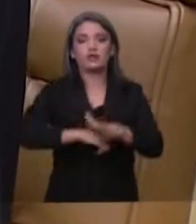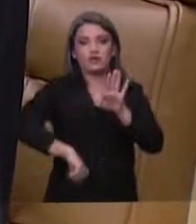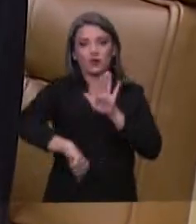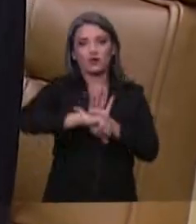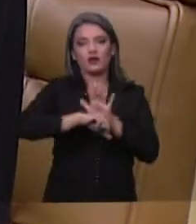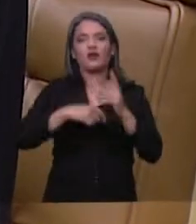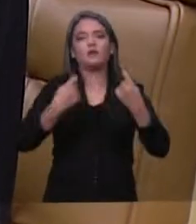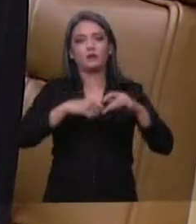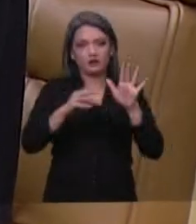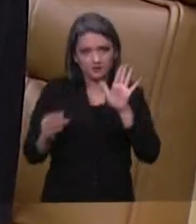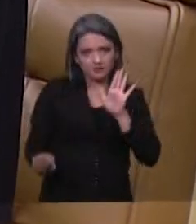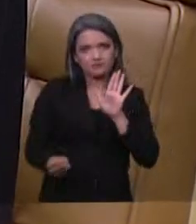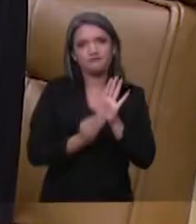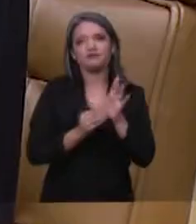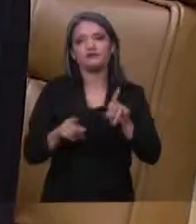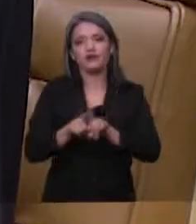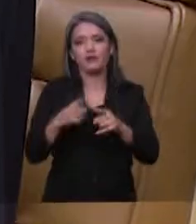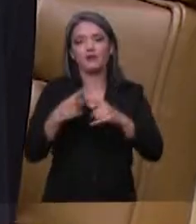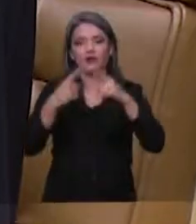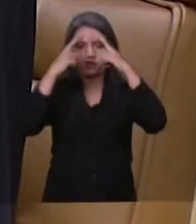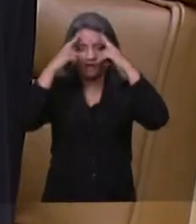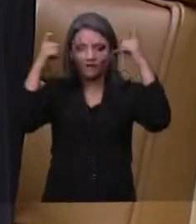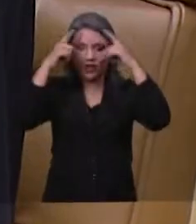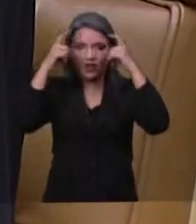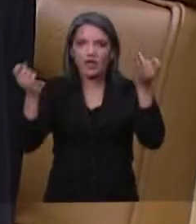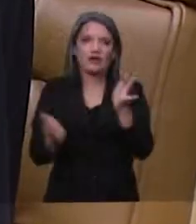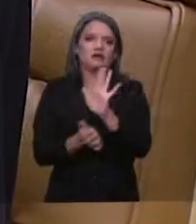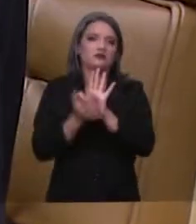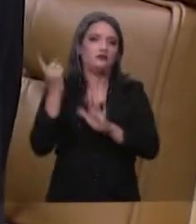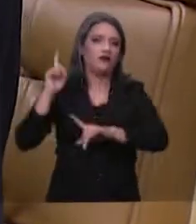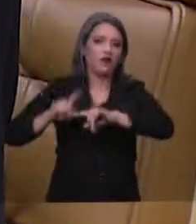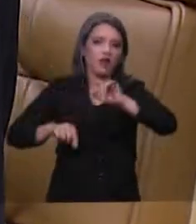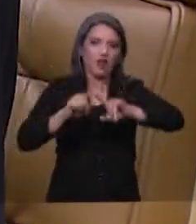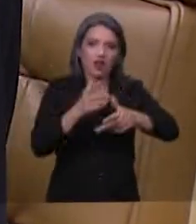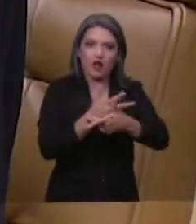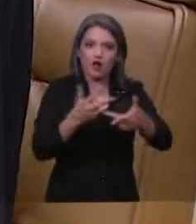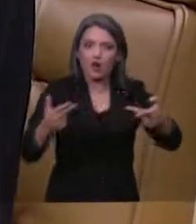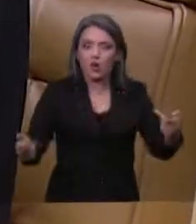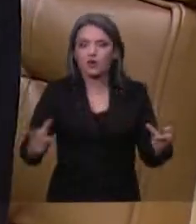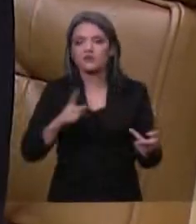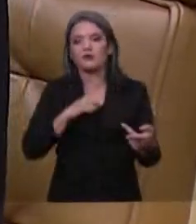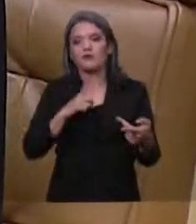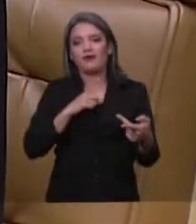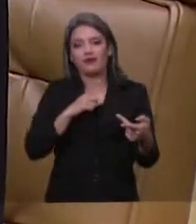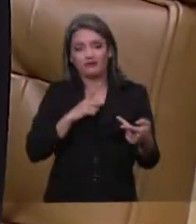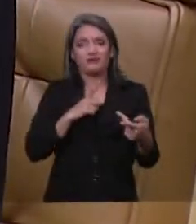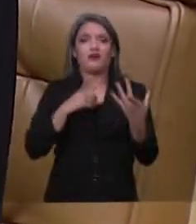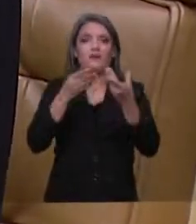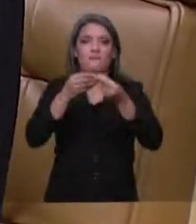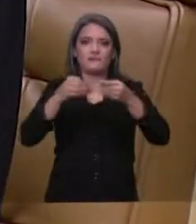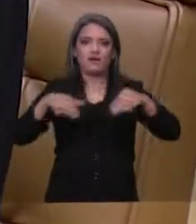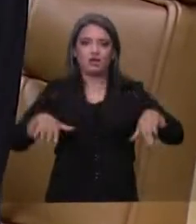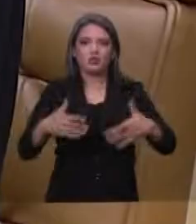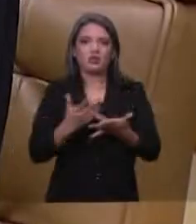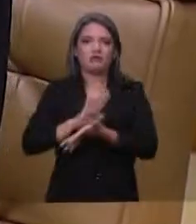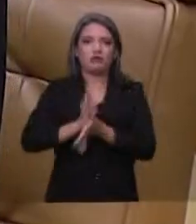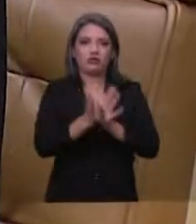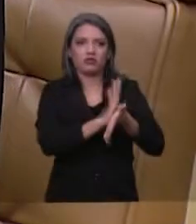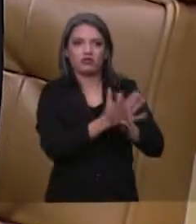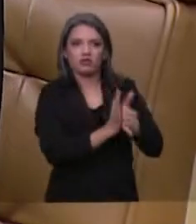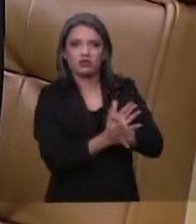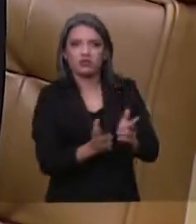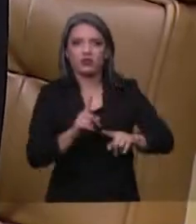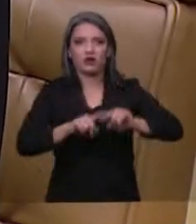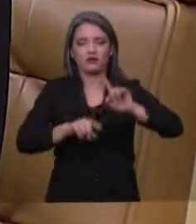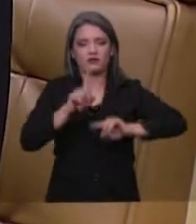consideração, tendo em vista o emprego de intensa violência e de inúmeras ferramentas para perpetrar extraordinários danos contra os bens da República naquela